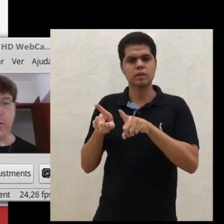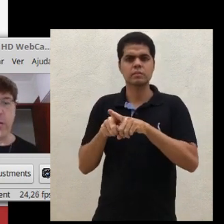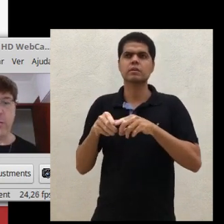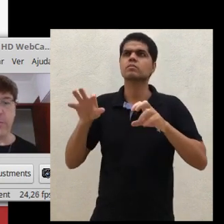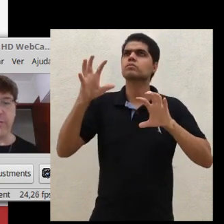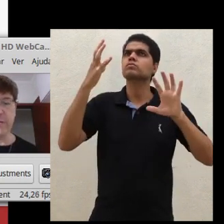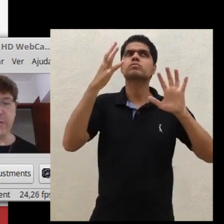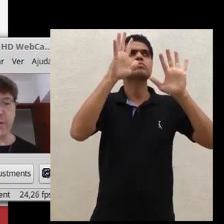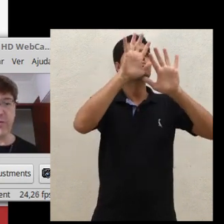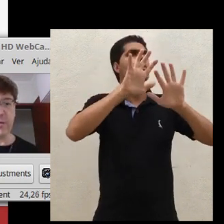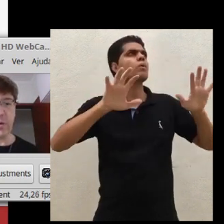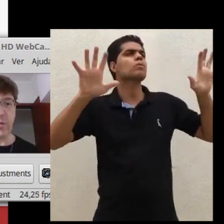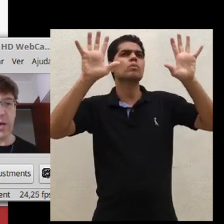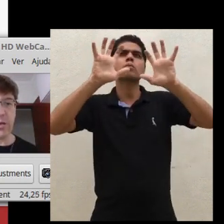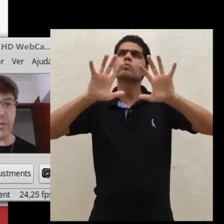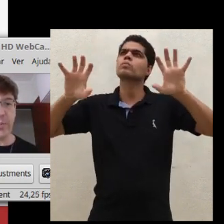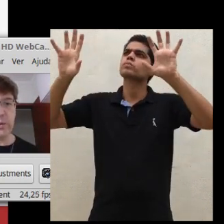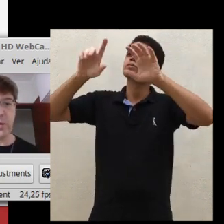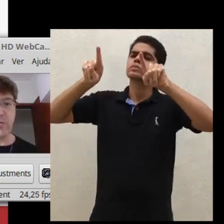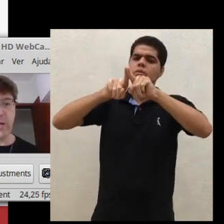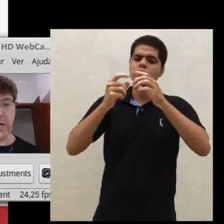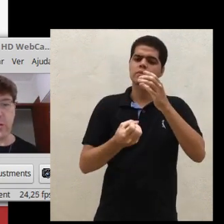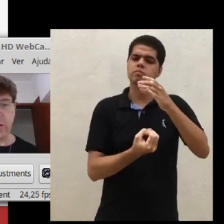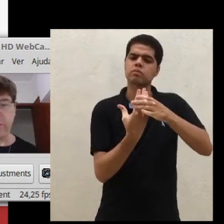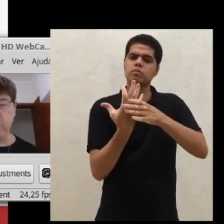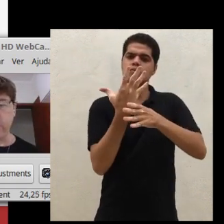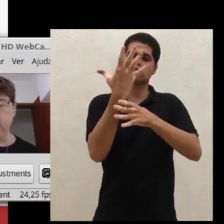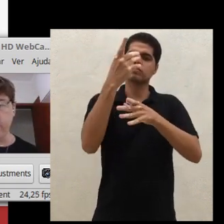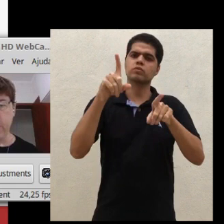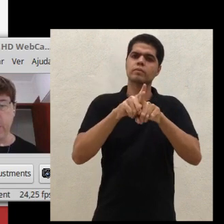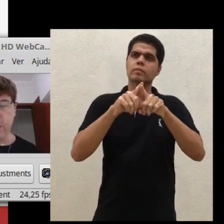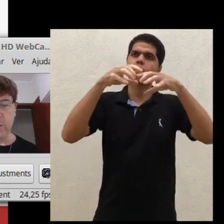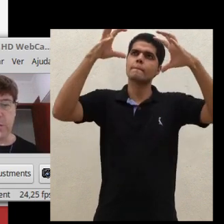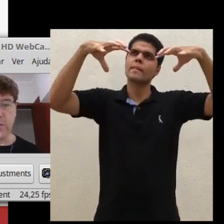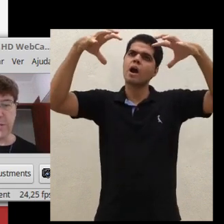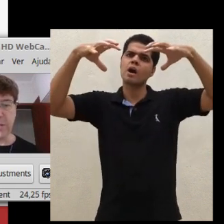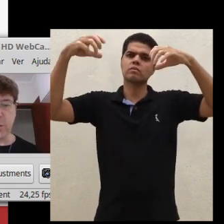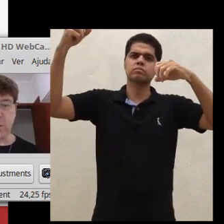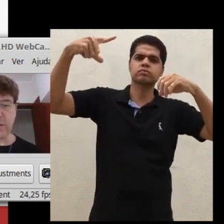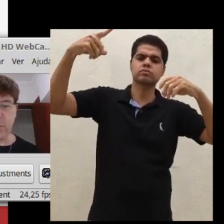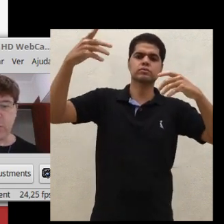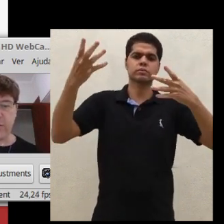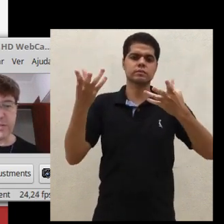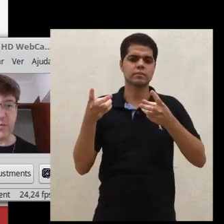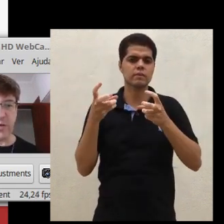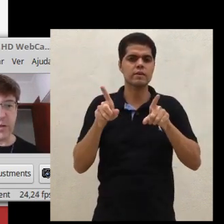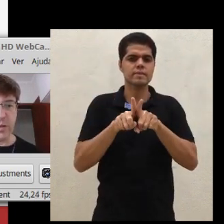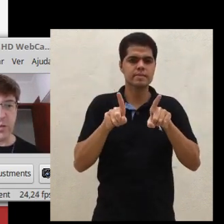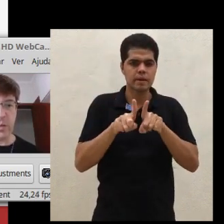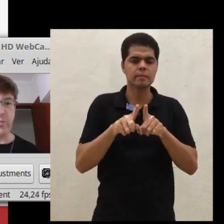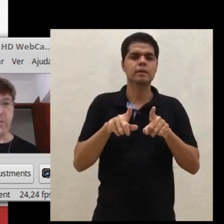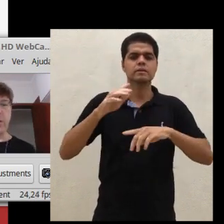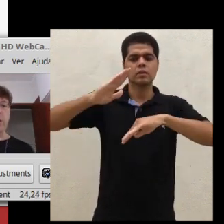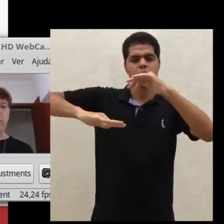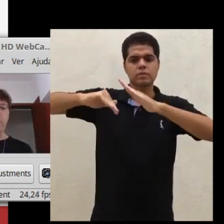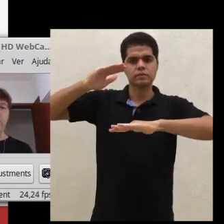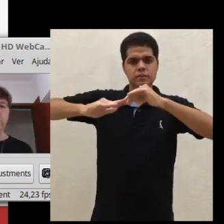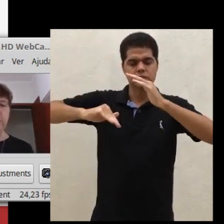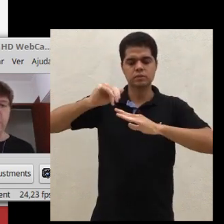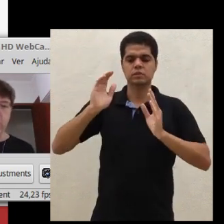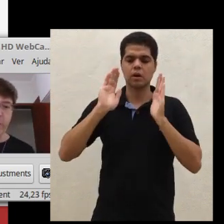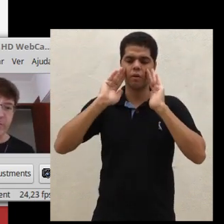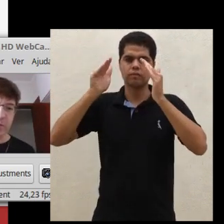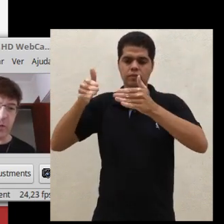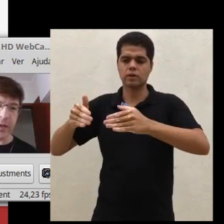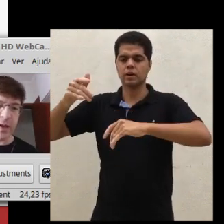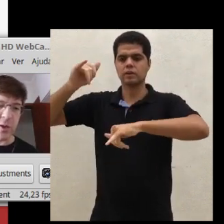agrícola, para fazer previsão climática, produtividade de lavoura, o tanto que você tem que dosar de um defensivo agrícola, né?